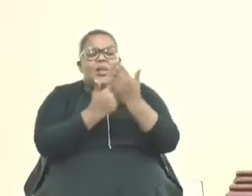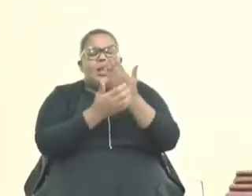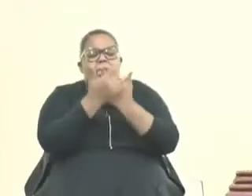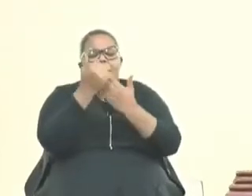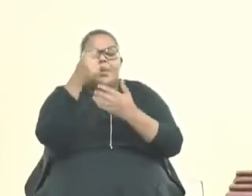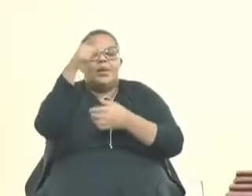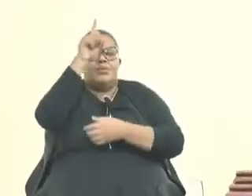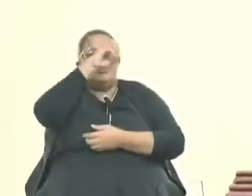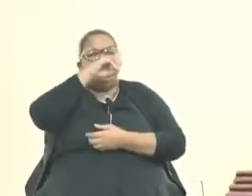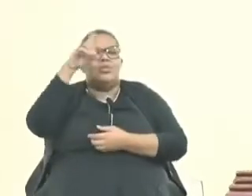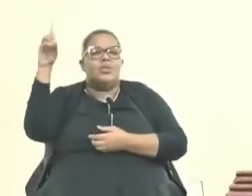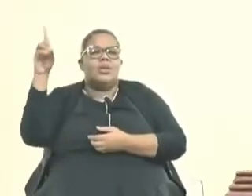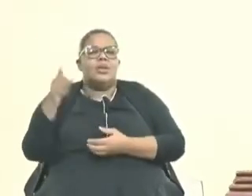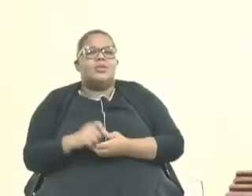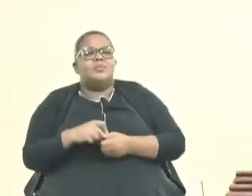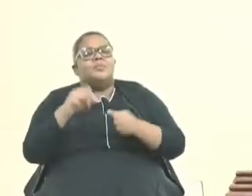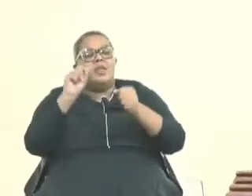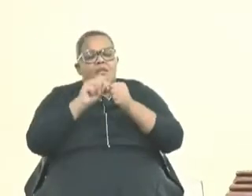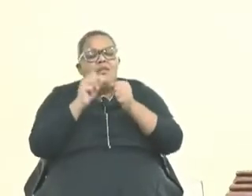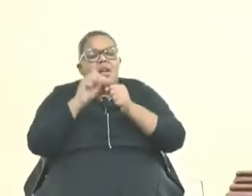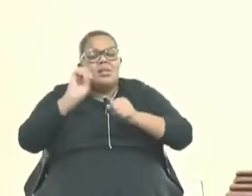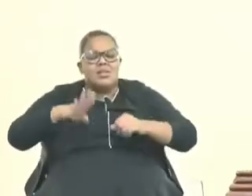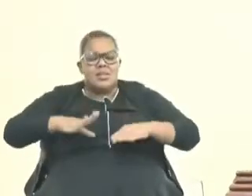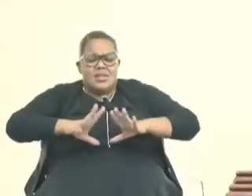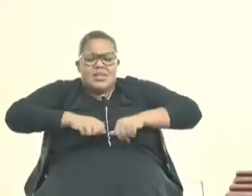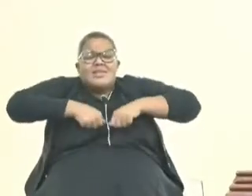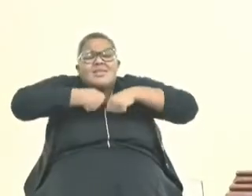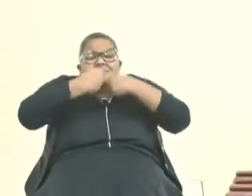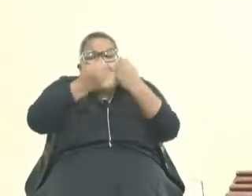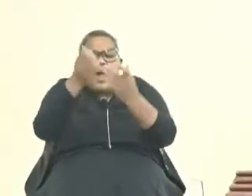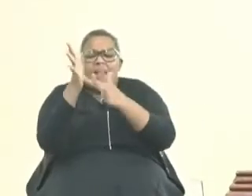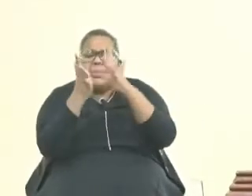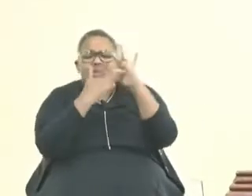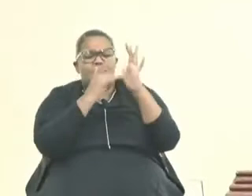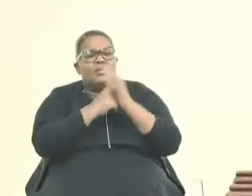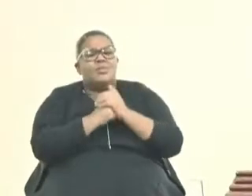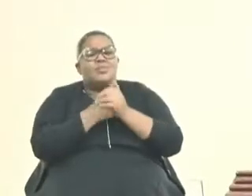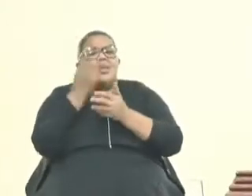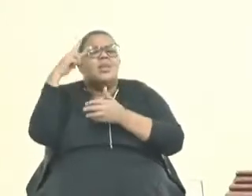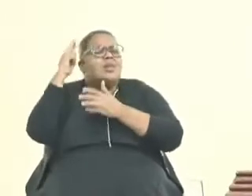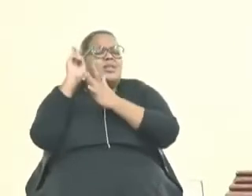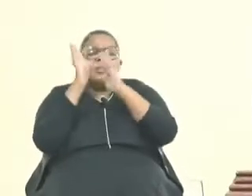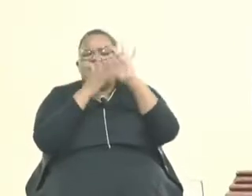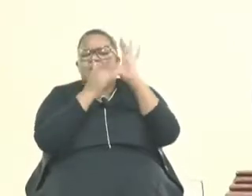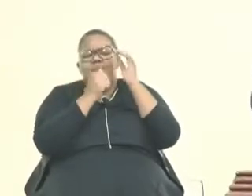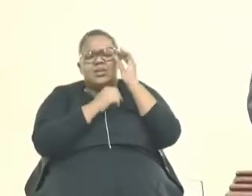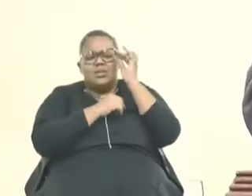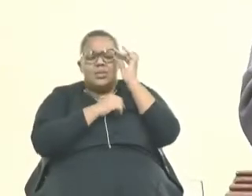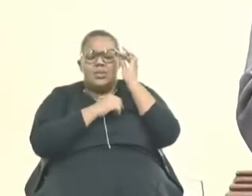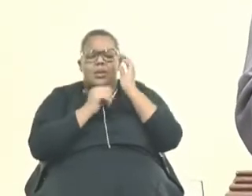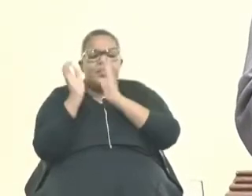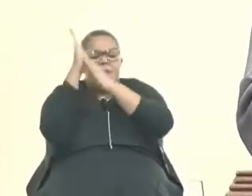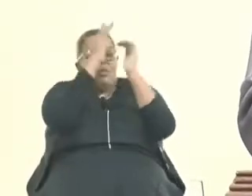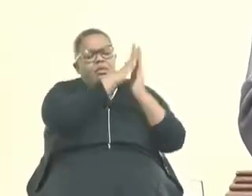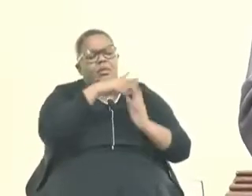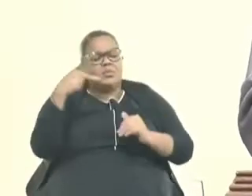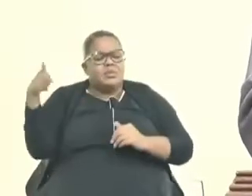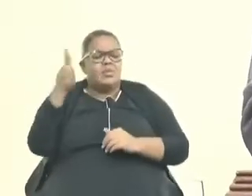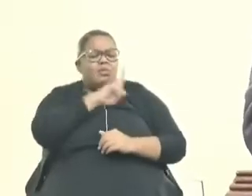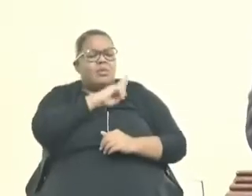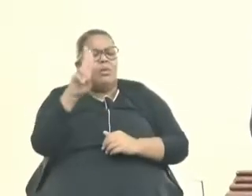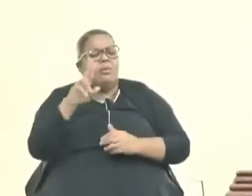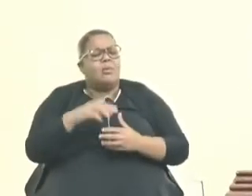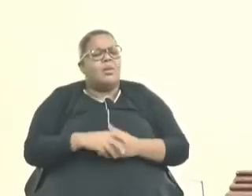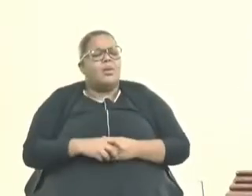efeito de novo faça isso porque Deus ainda está falando contigo Senhor meu Deus louvado seja o teu